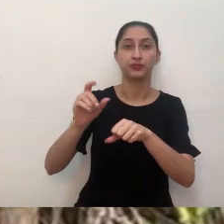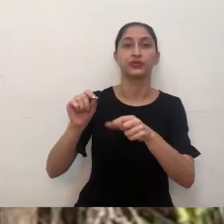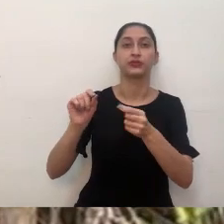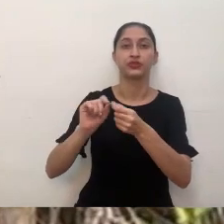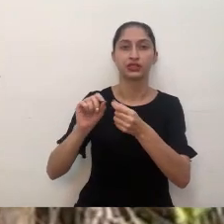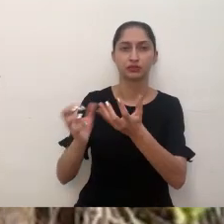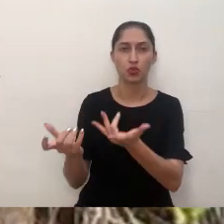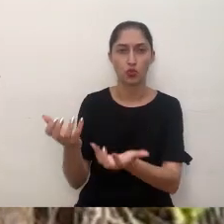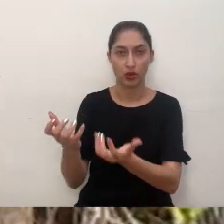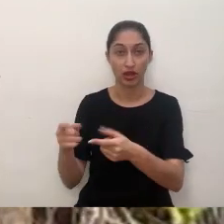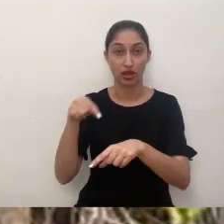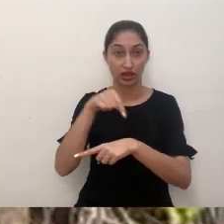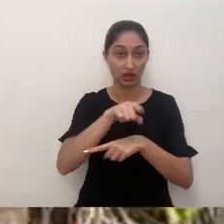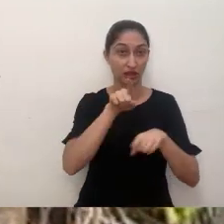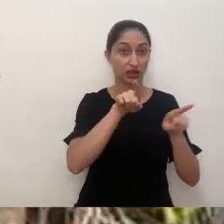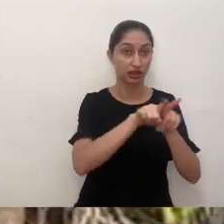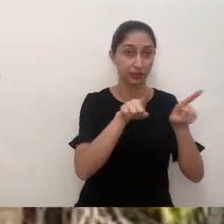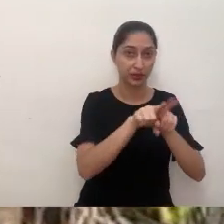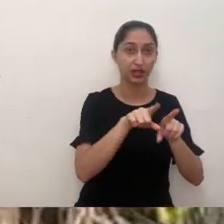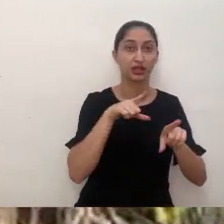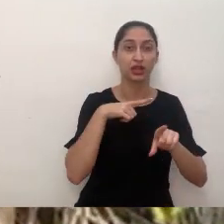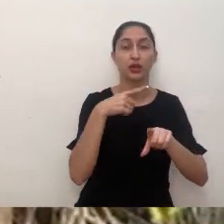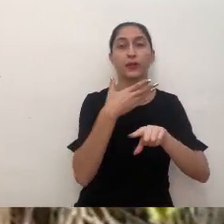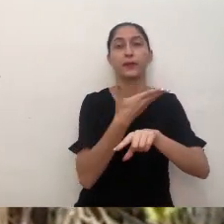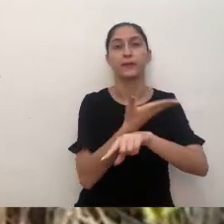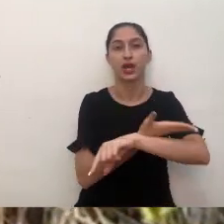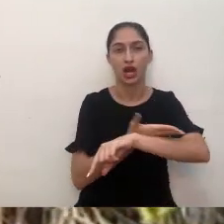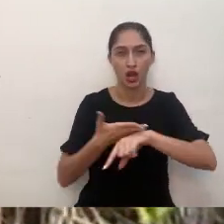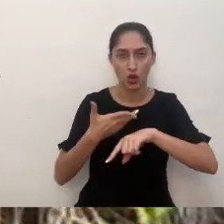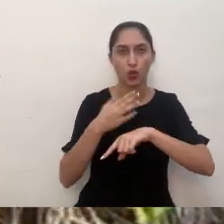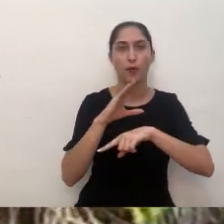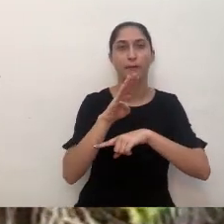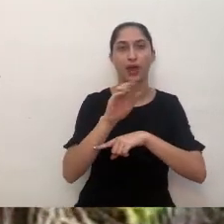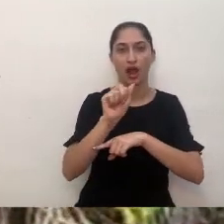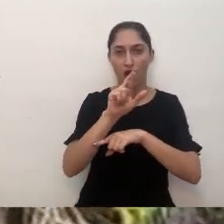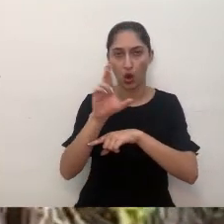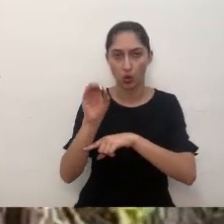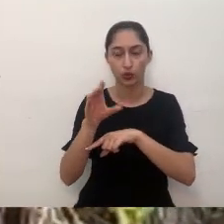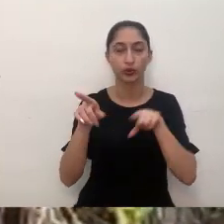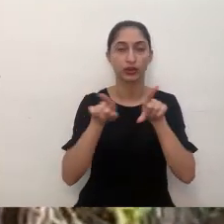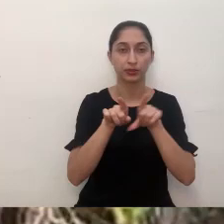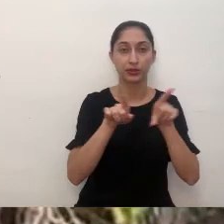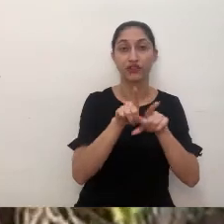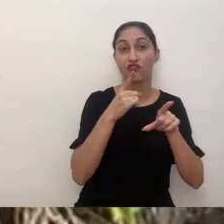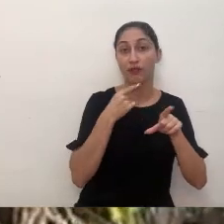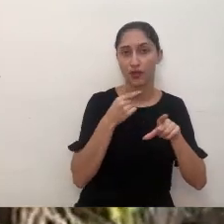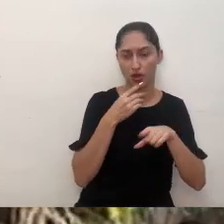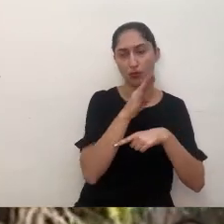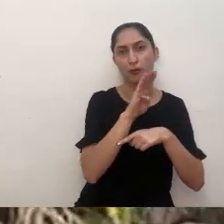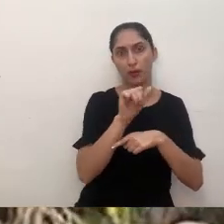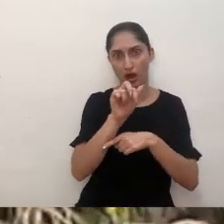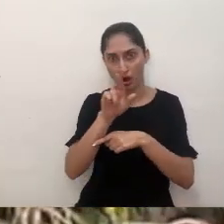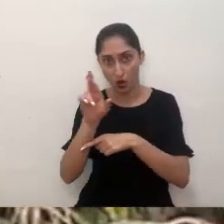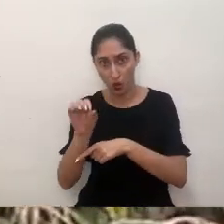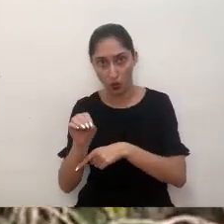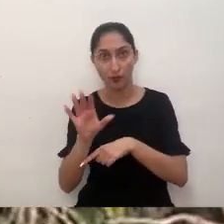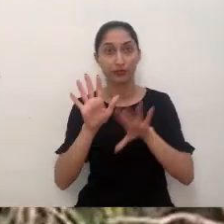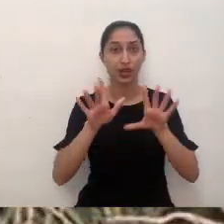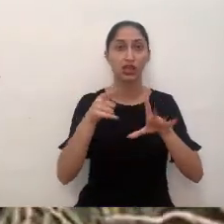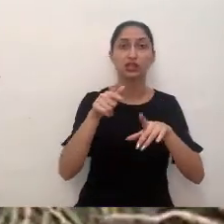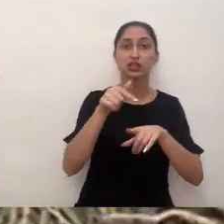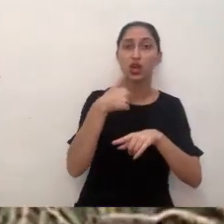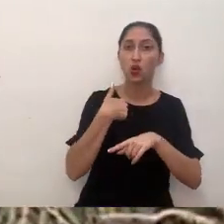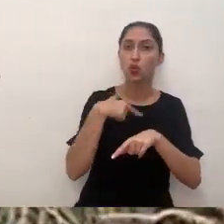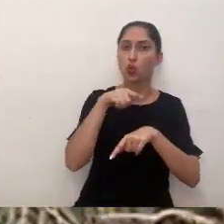bar vermelho e o bar branco, mas eu costumo mais tirar o bar cinza. É, esse bar aqui, já tirava muito